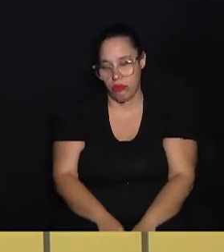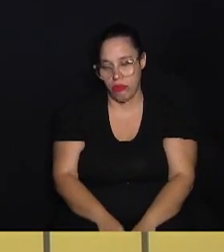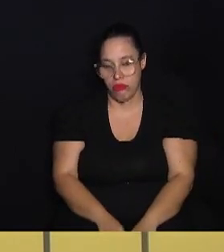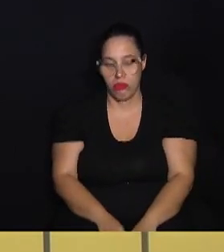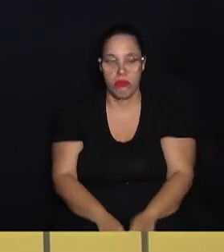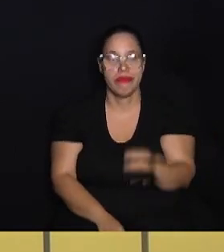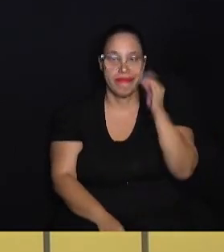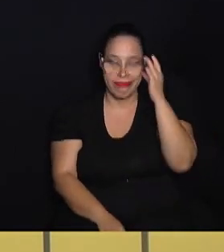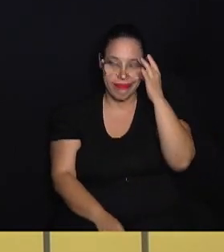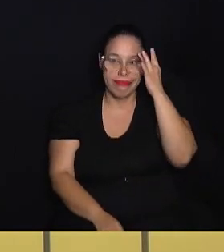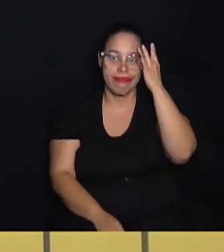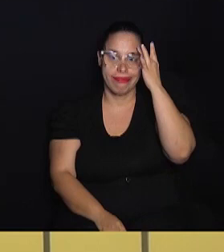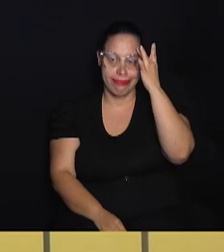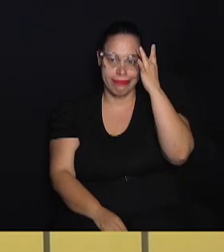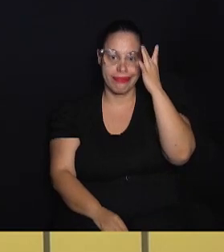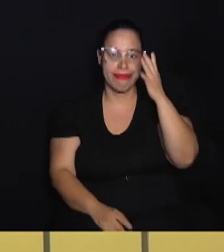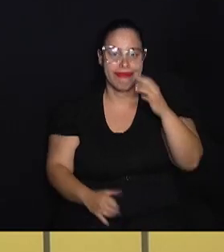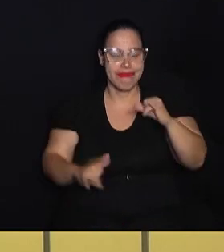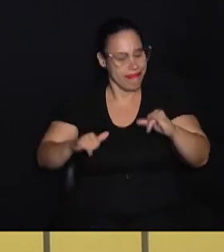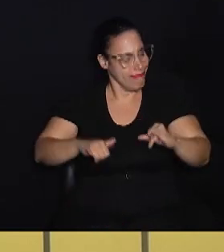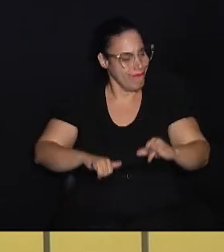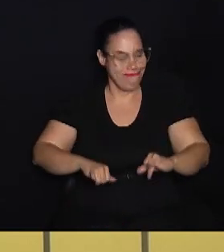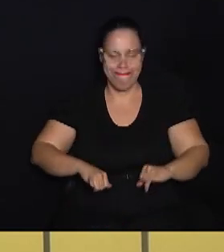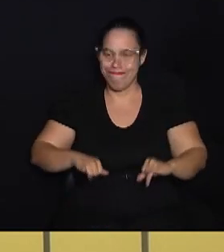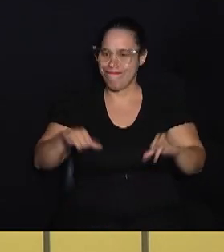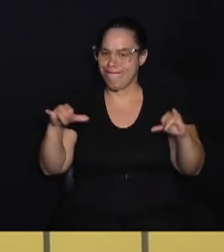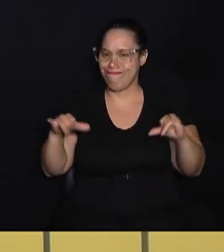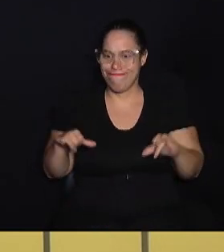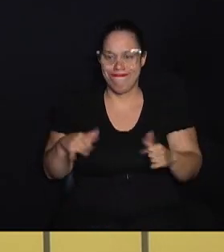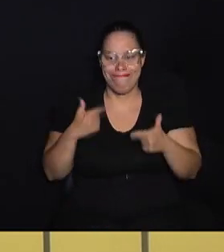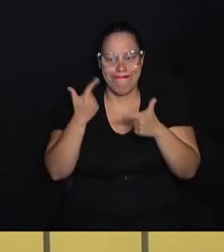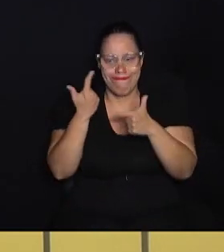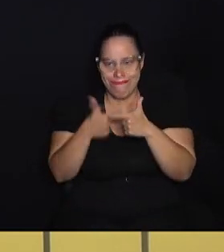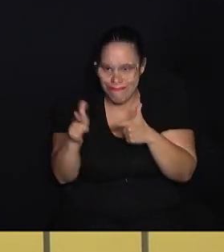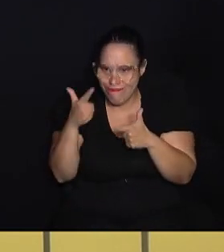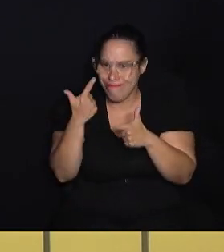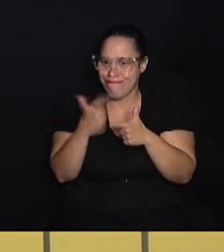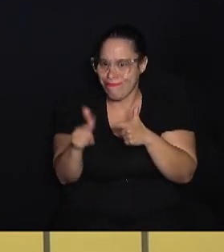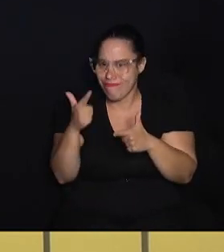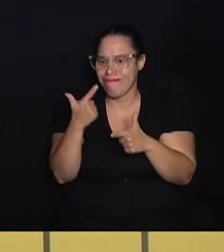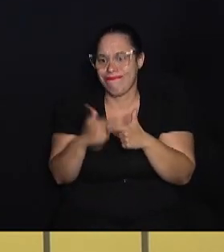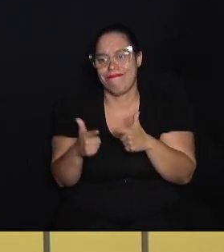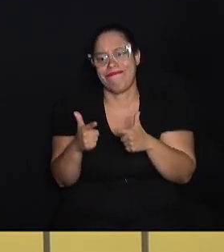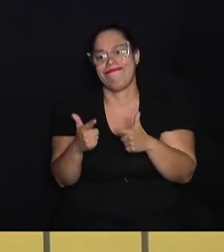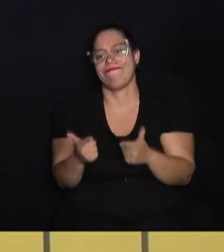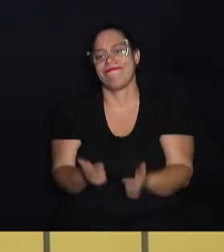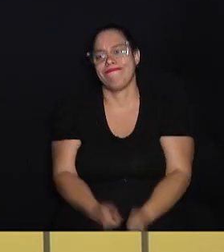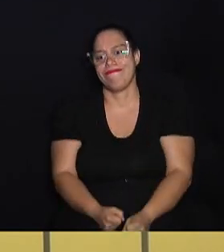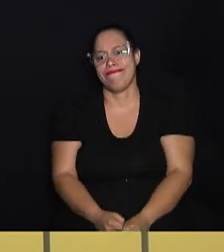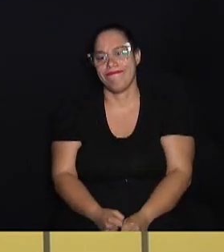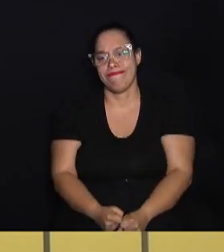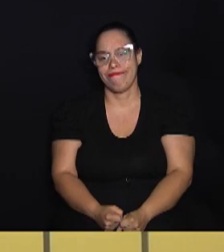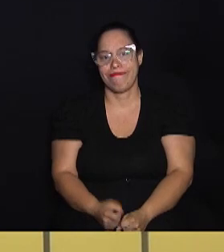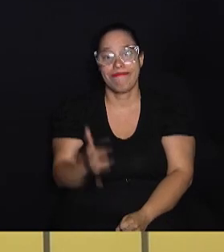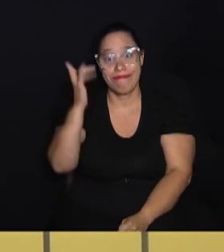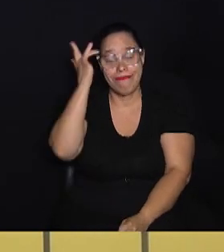Então a gente está sofrendo várias consequências disso, e isso eu acho